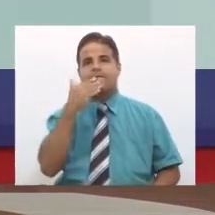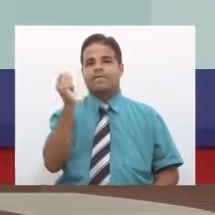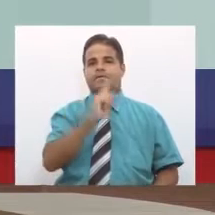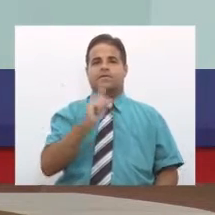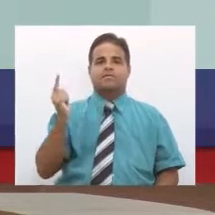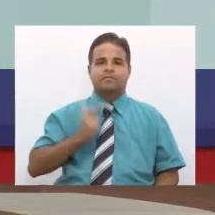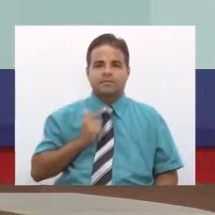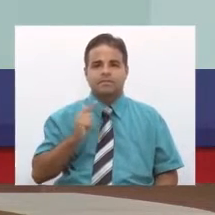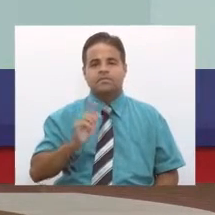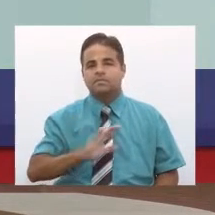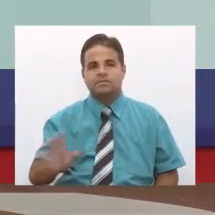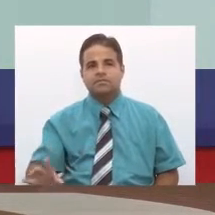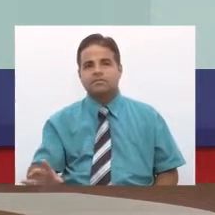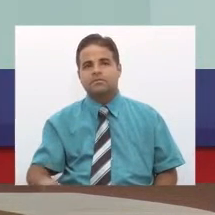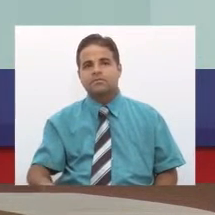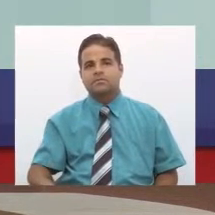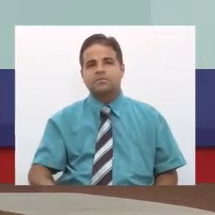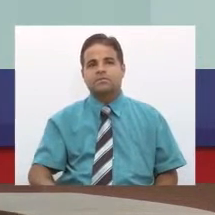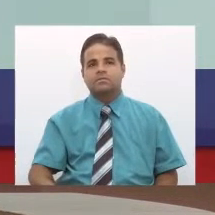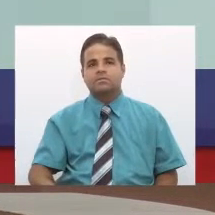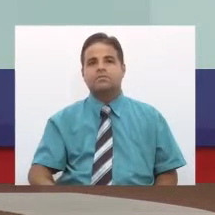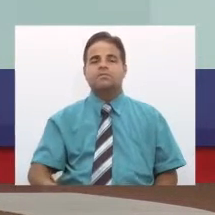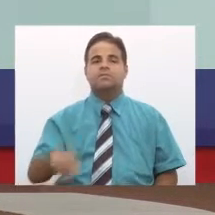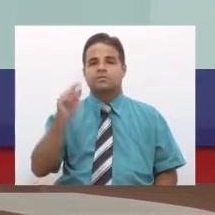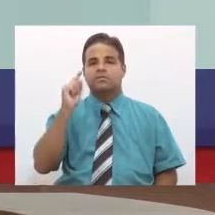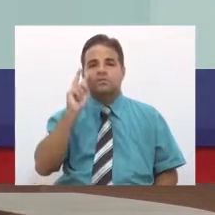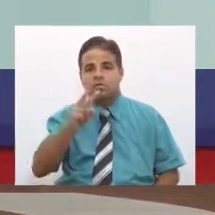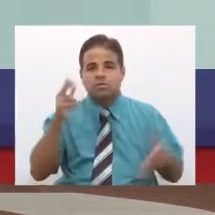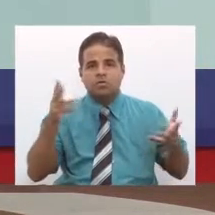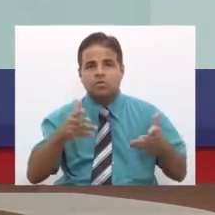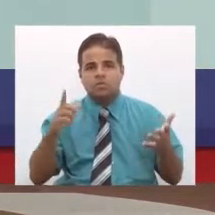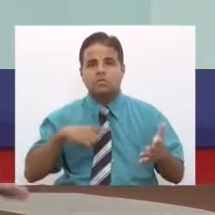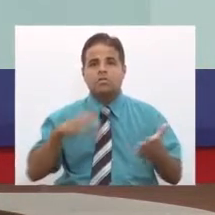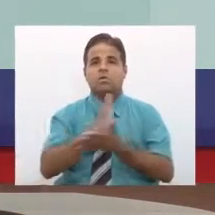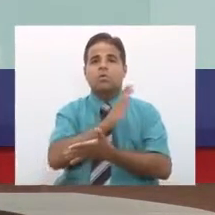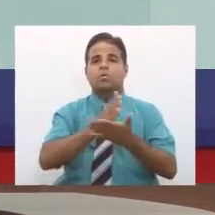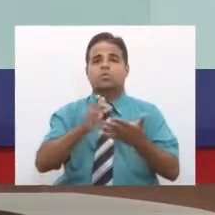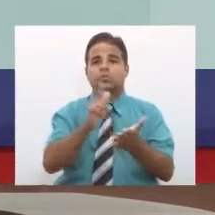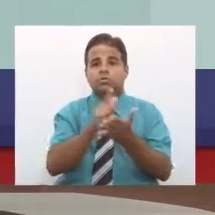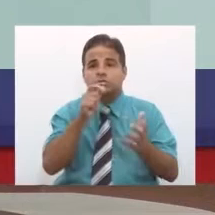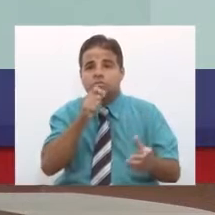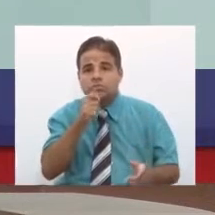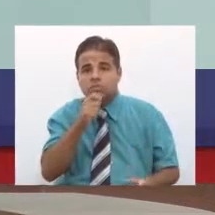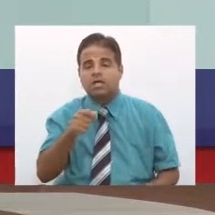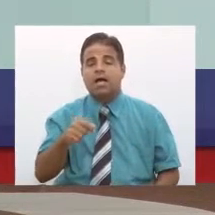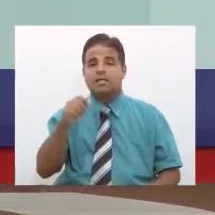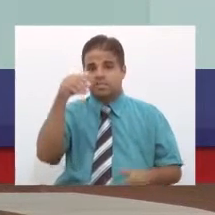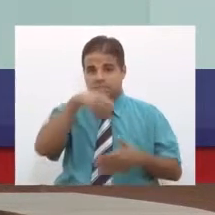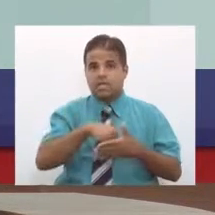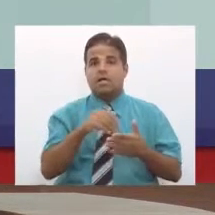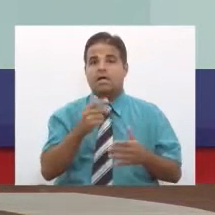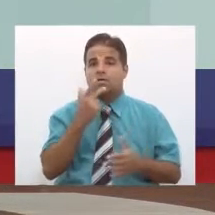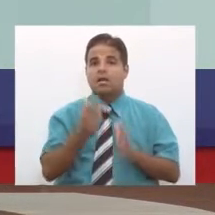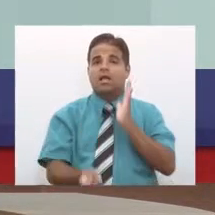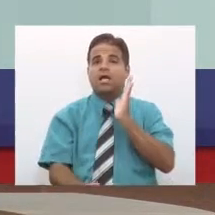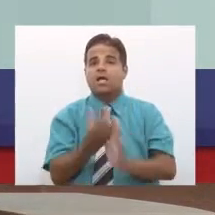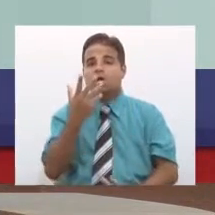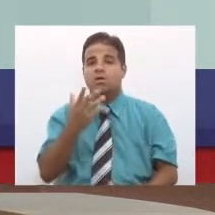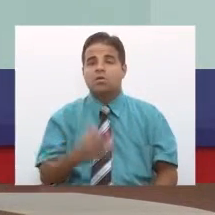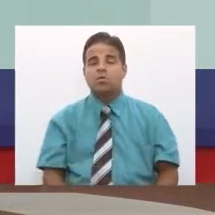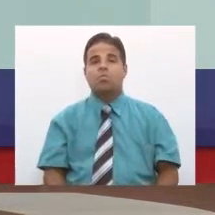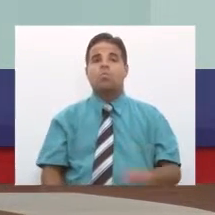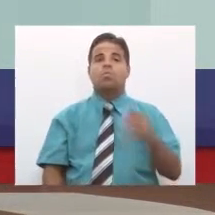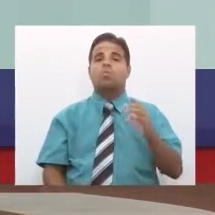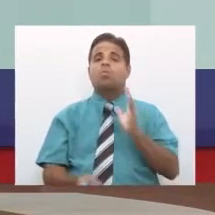feia, diga-se de passagem, está hoje em alguns jornais dizendo que esta casa criou